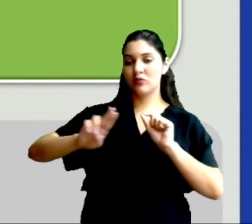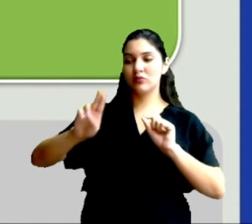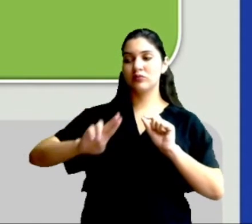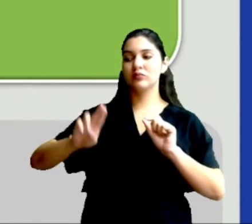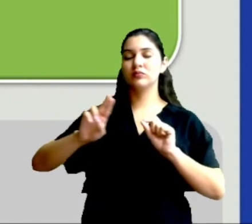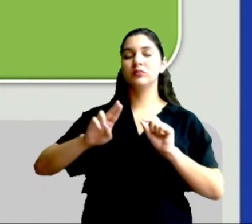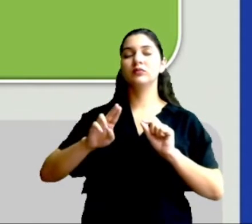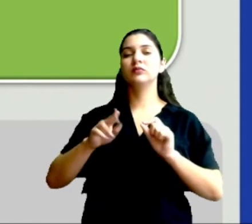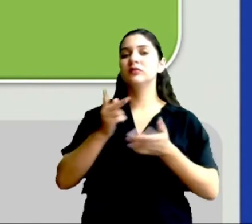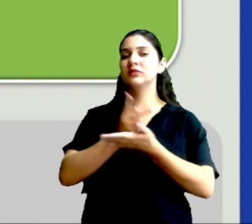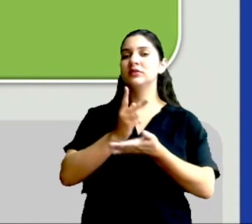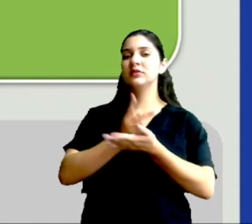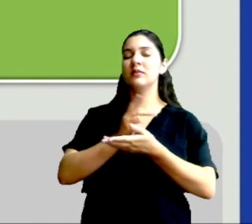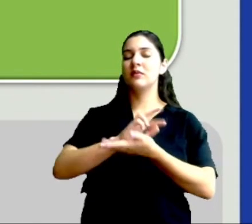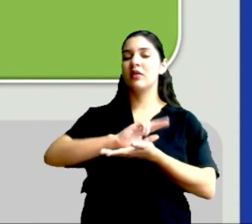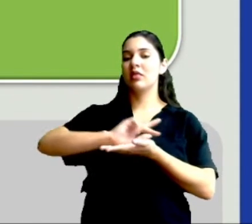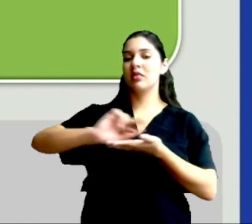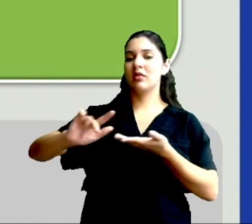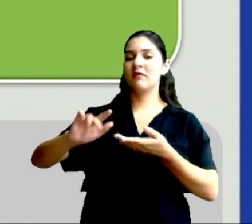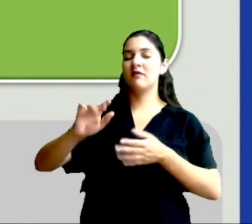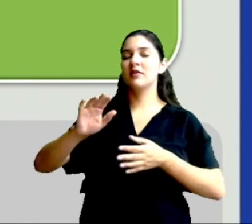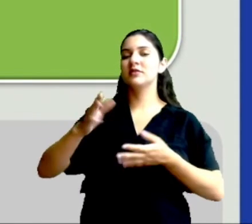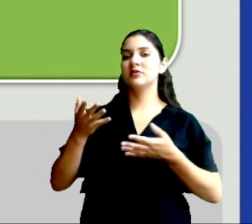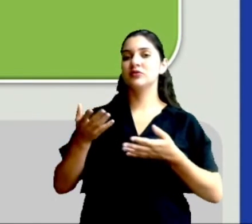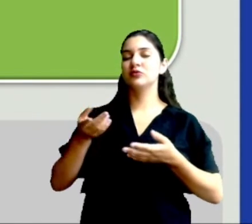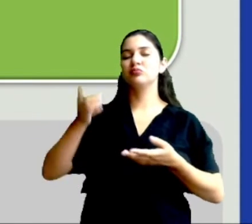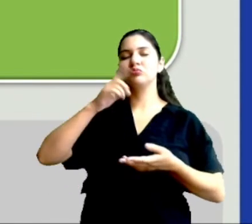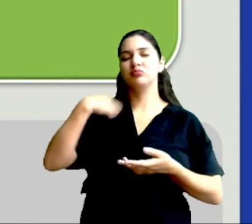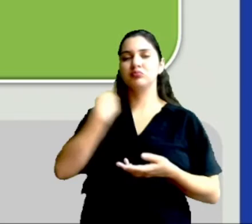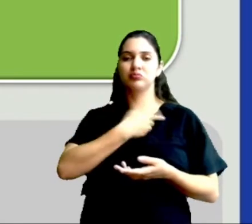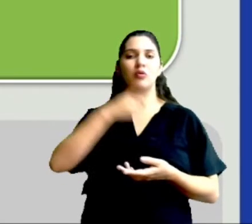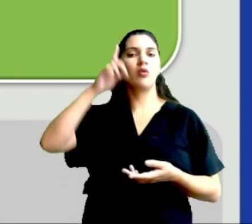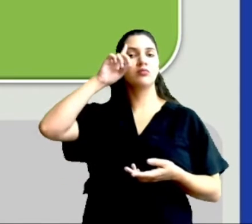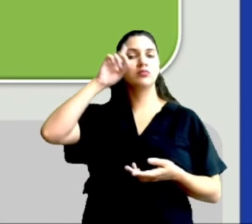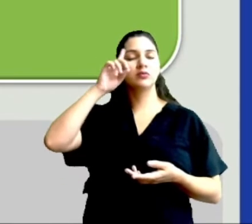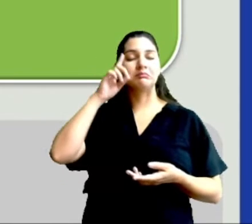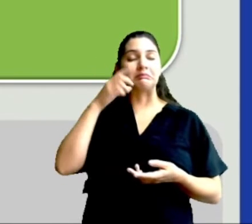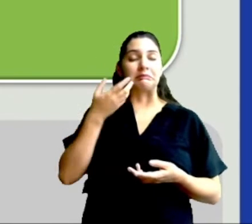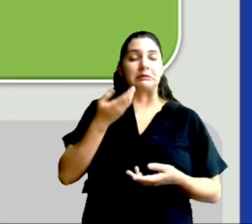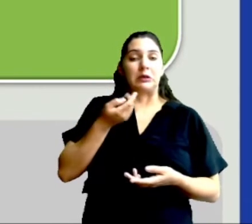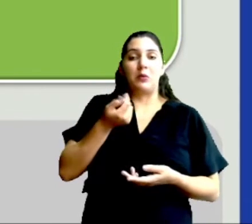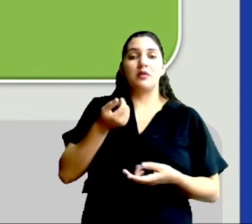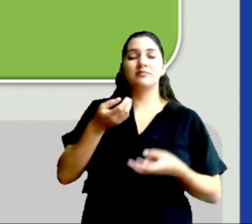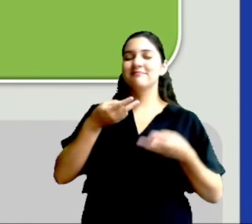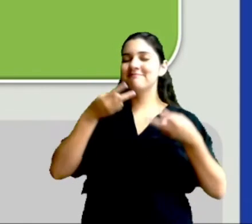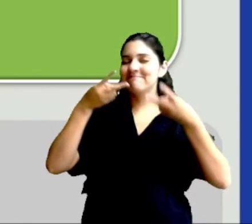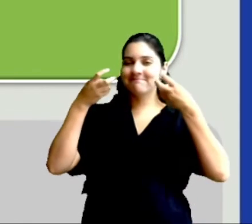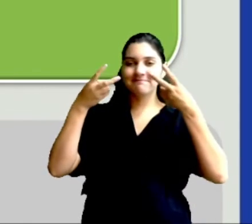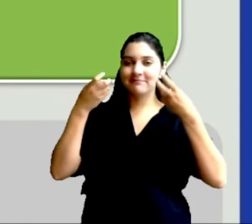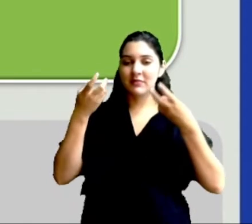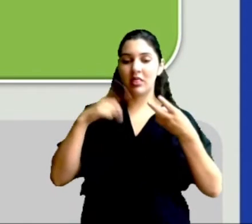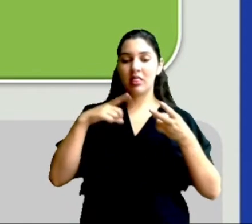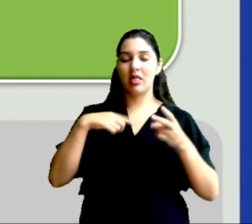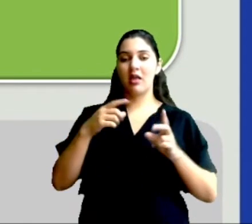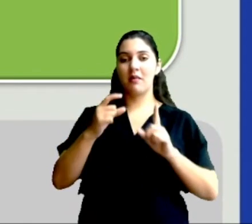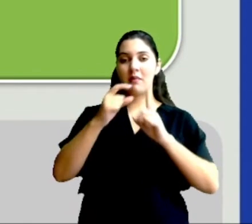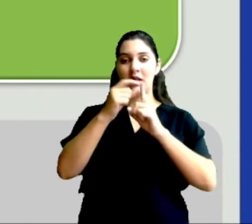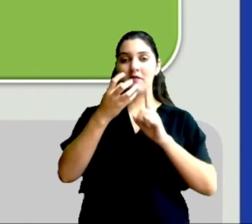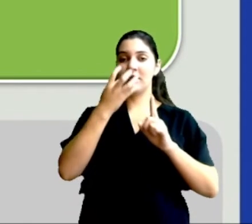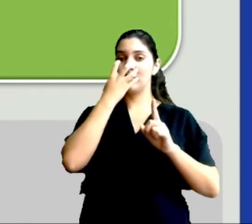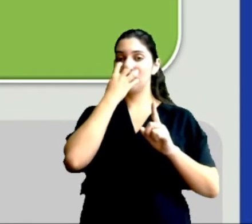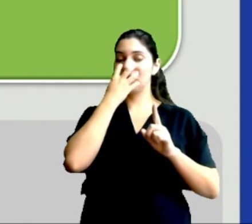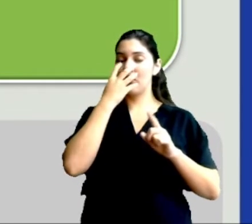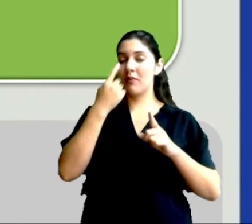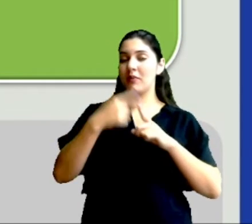usa sempre de várias formas no nosso dia a dia e a gente nem percebe. Então, colocando aí a palavra cachorro, que foi a